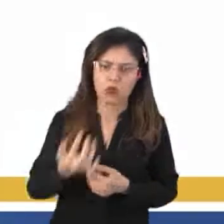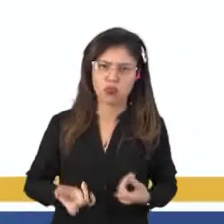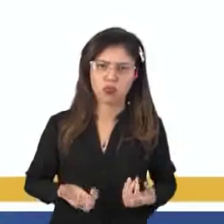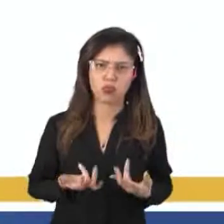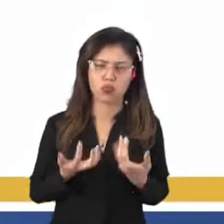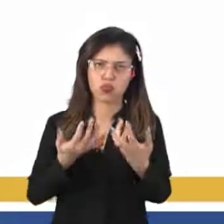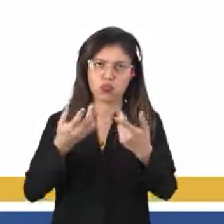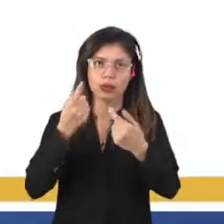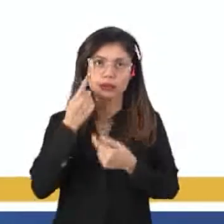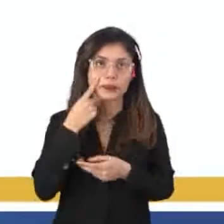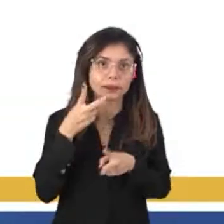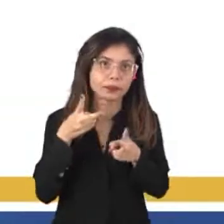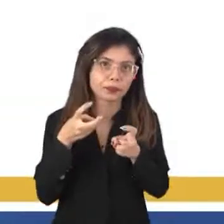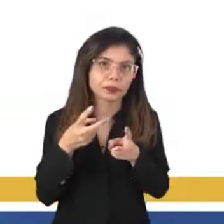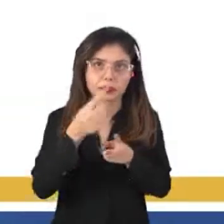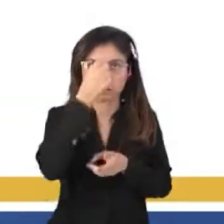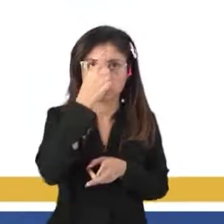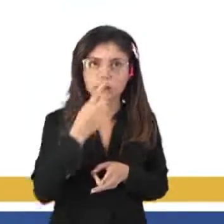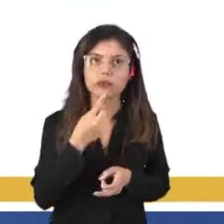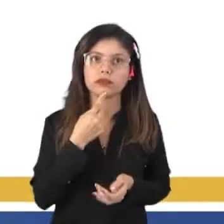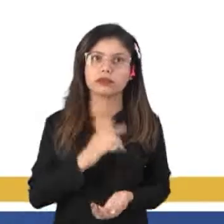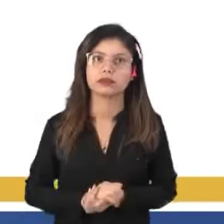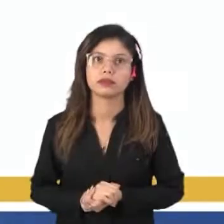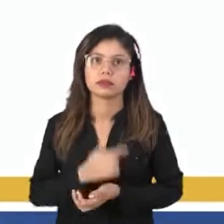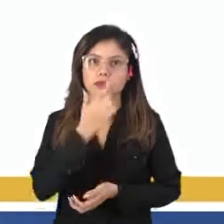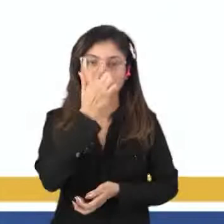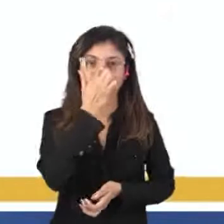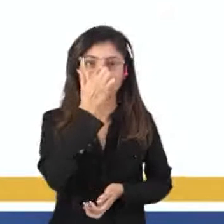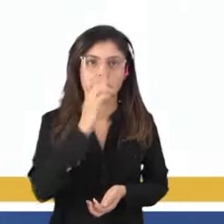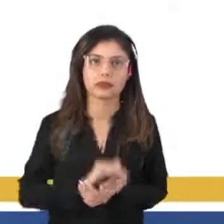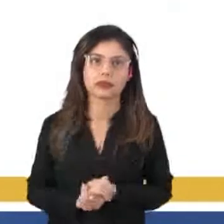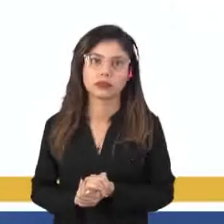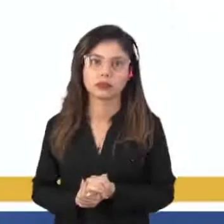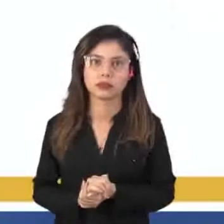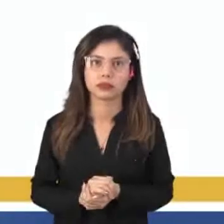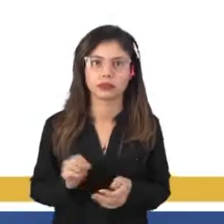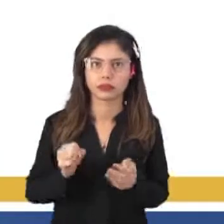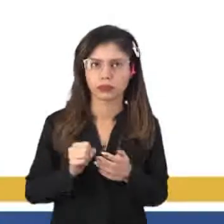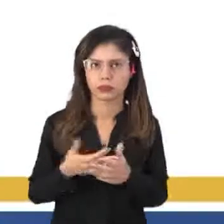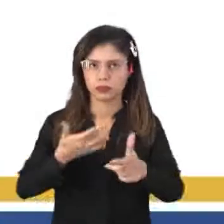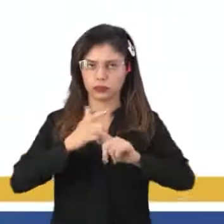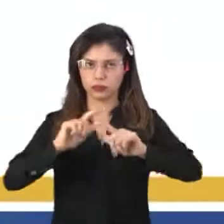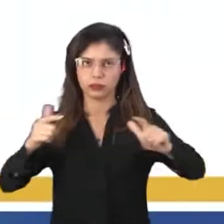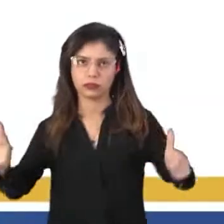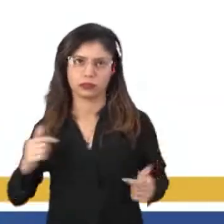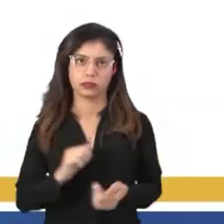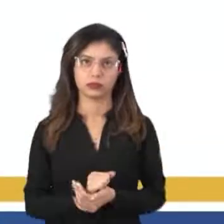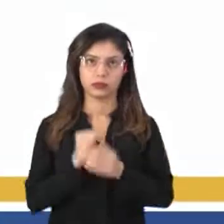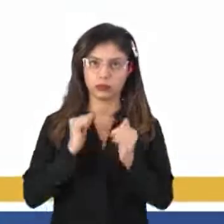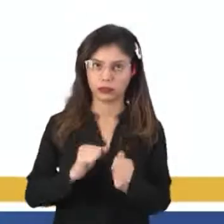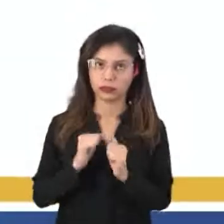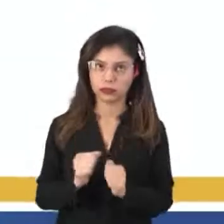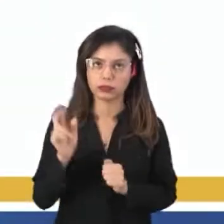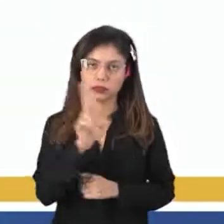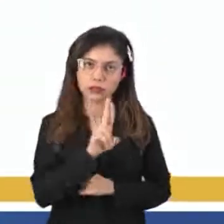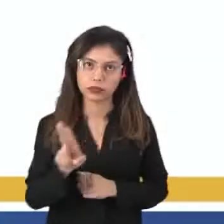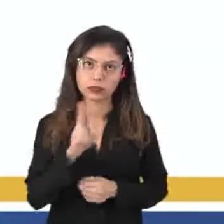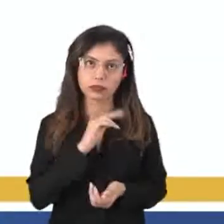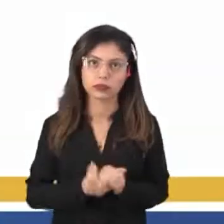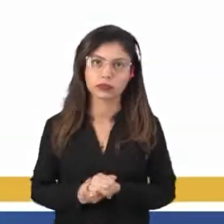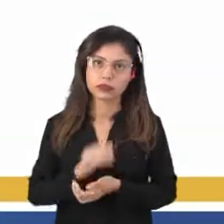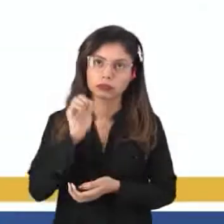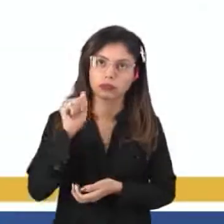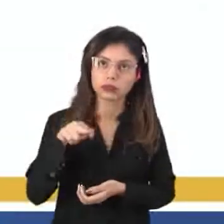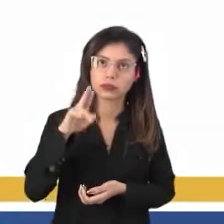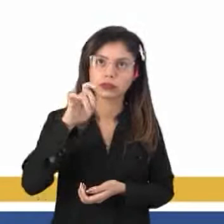Pacífico, a gente observa nessa imagem aí que ele tem, né, um formato muito abrangente e que ele pode ser também chamado de Anel